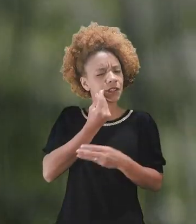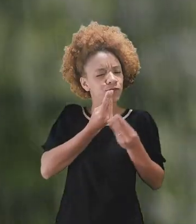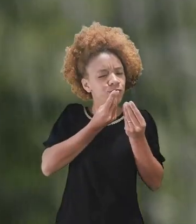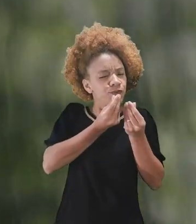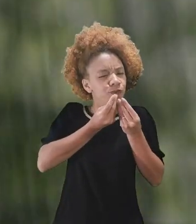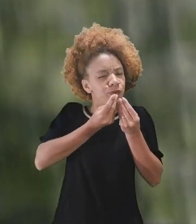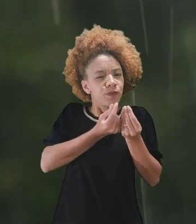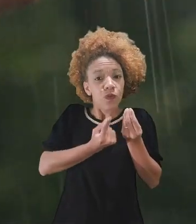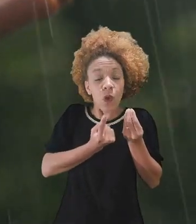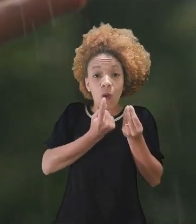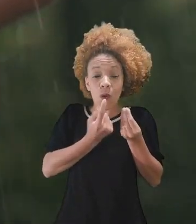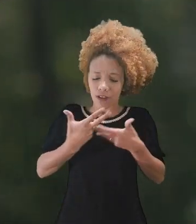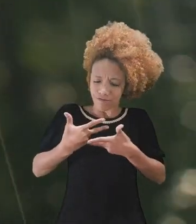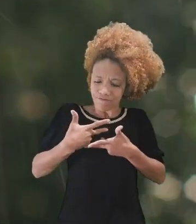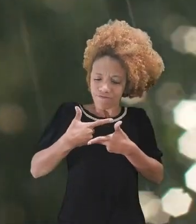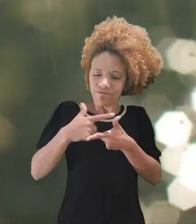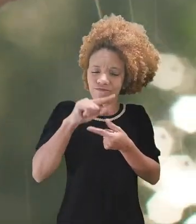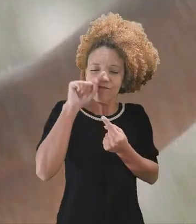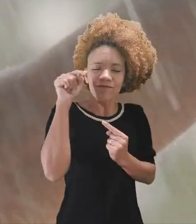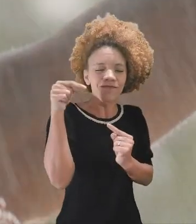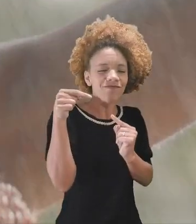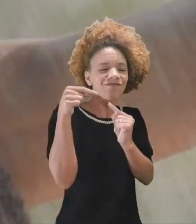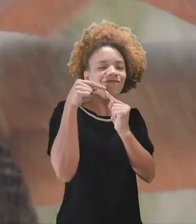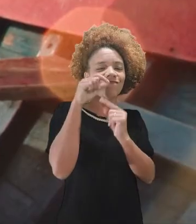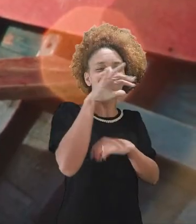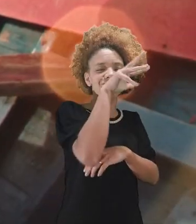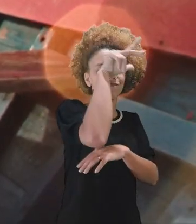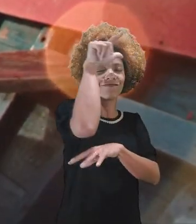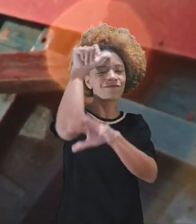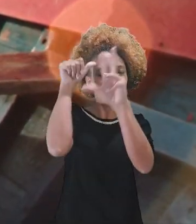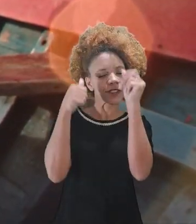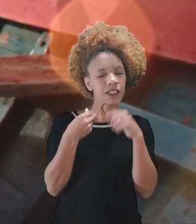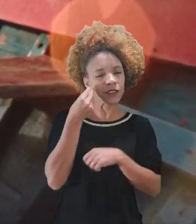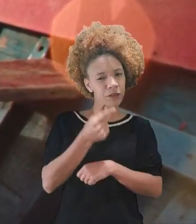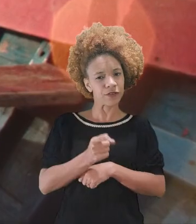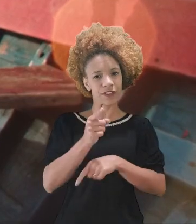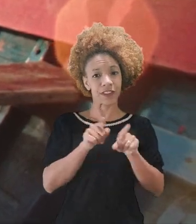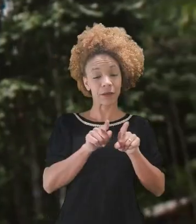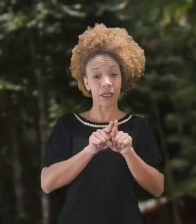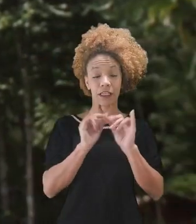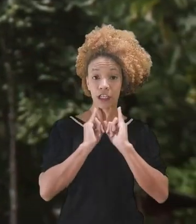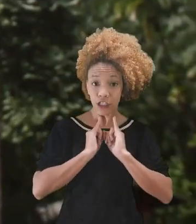sensorial única de se conectar com a natureza. Experimente você também e divulgue